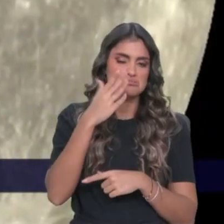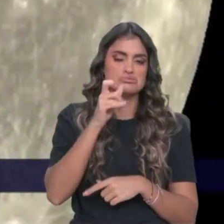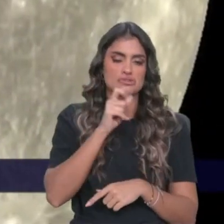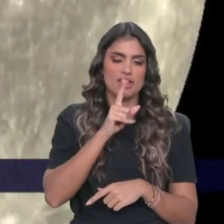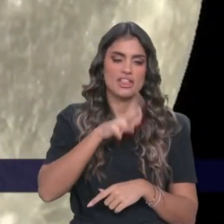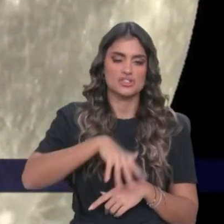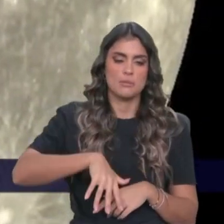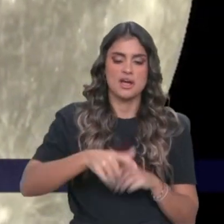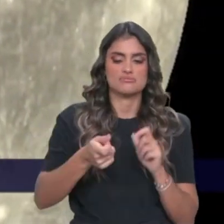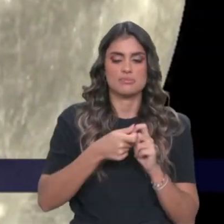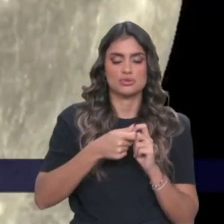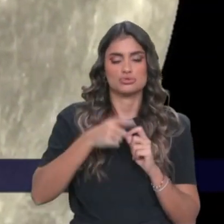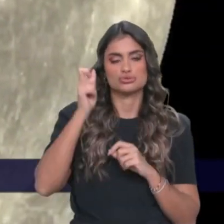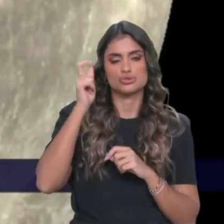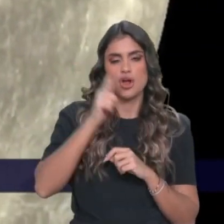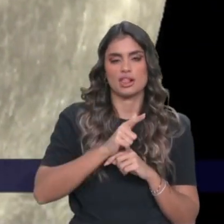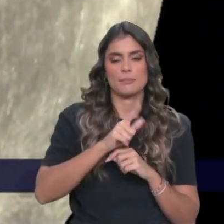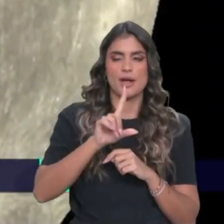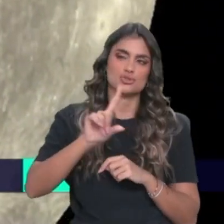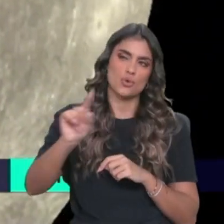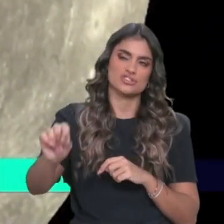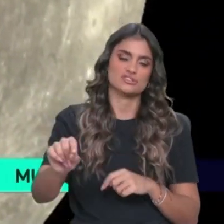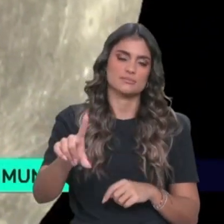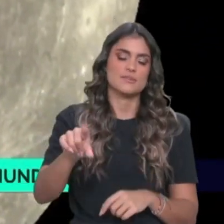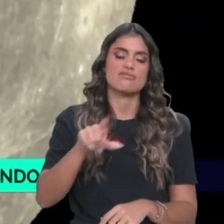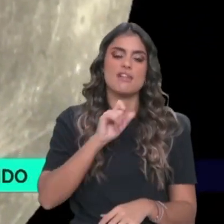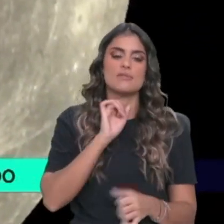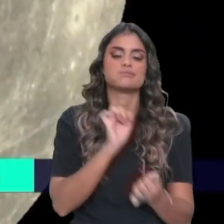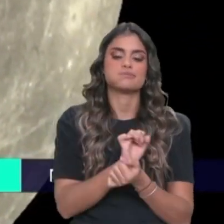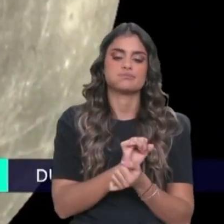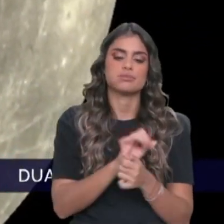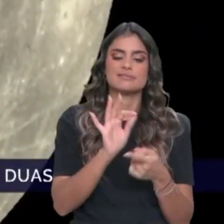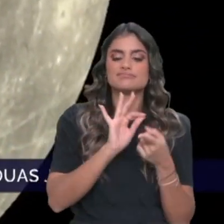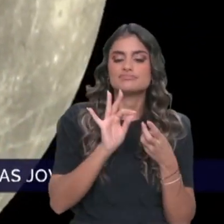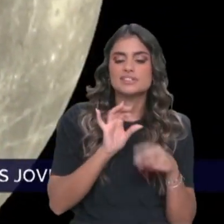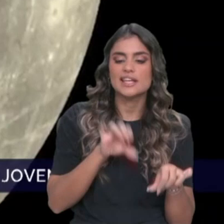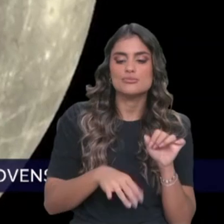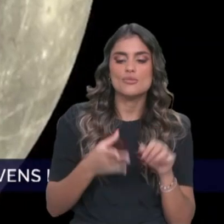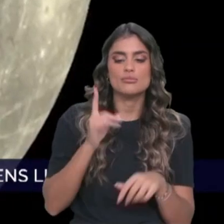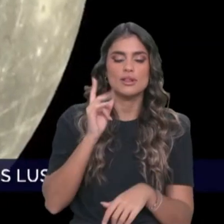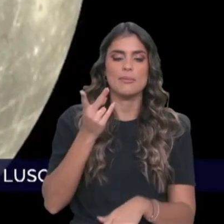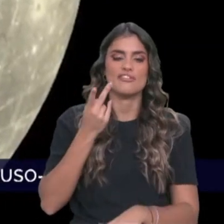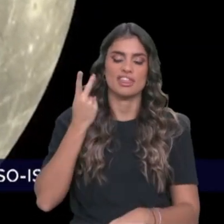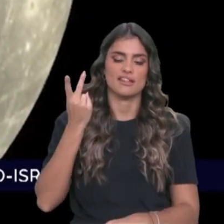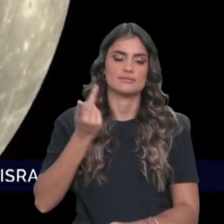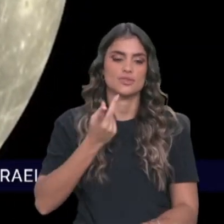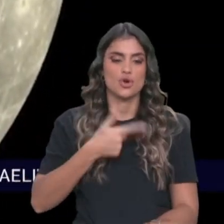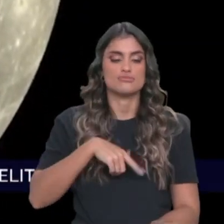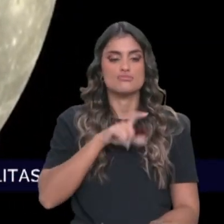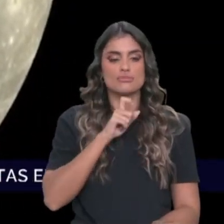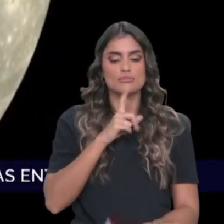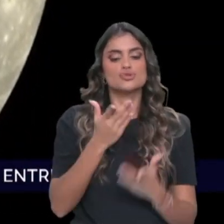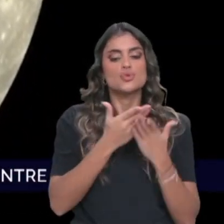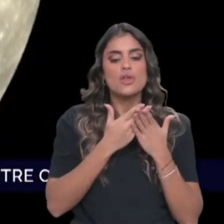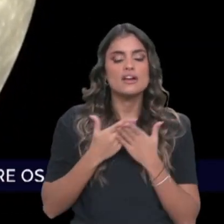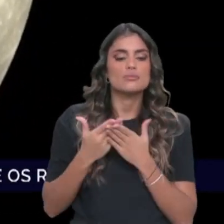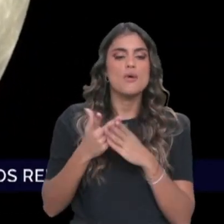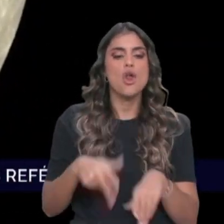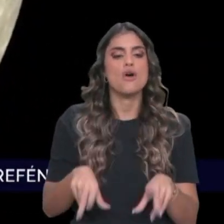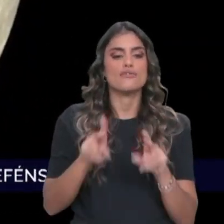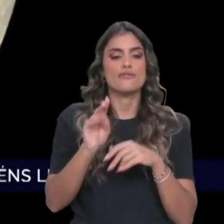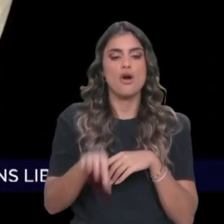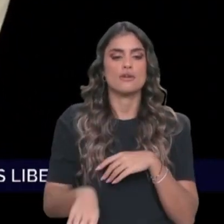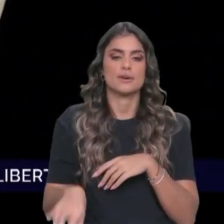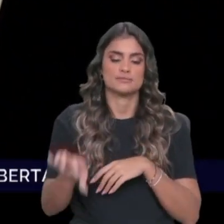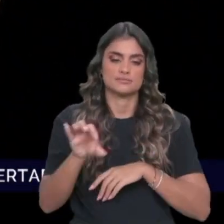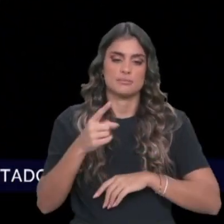zonas mais próximas do Sol, como nas mais distantes. Consegue aprisionar elementos químicos que são fundamentais para a vida. E, portanto, nós podemos aqui estudar uma nova maneira de